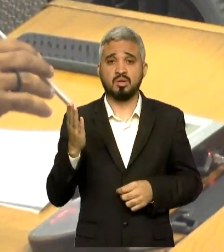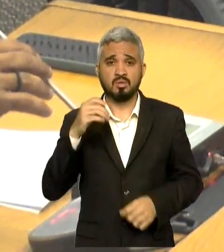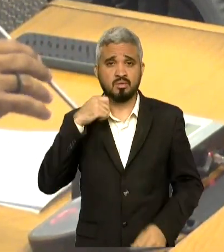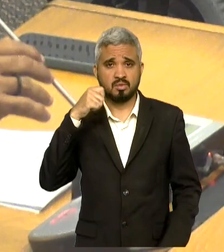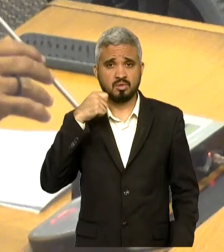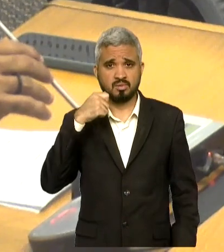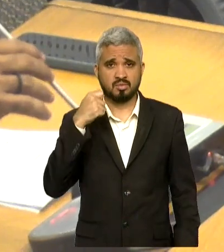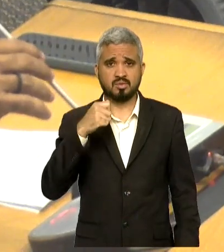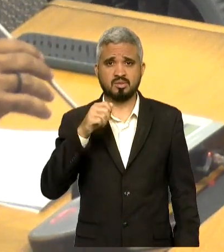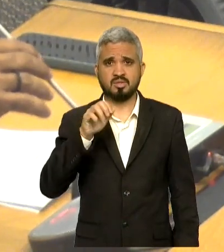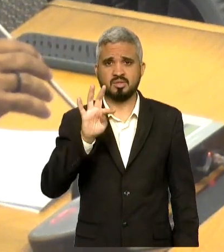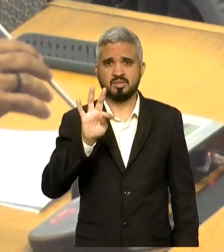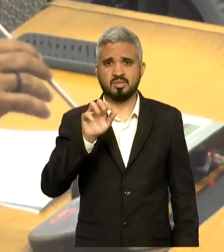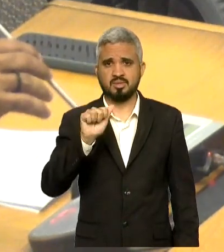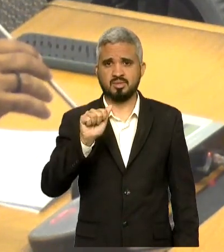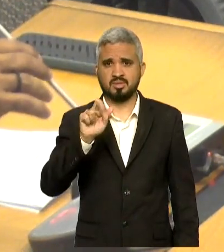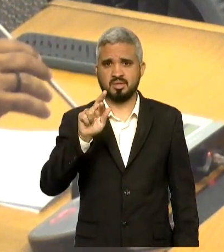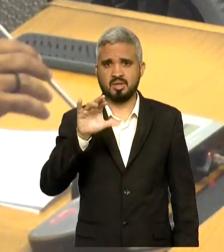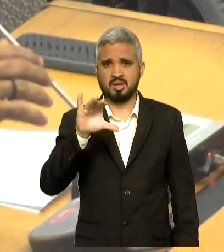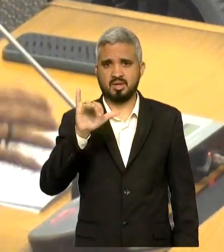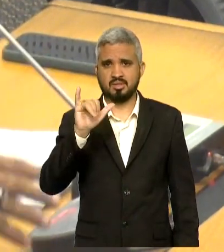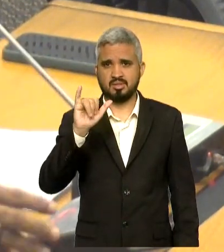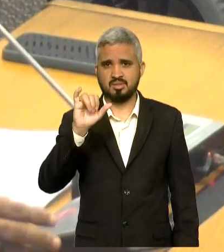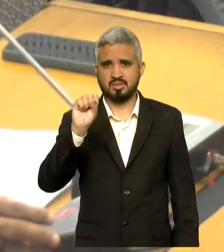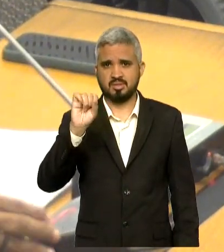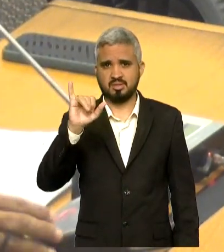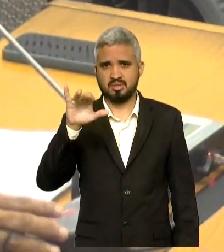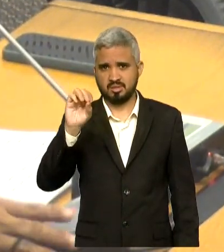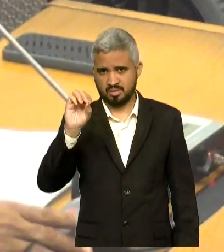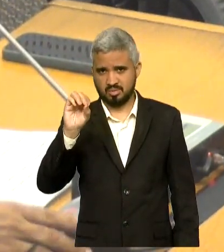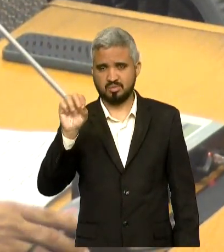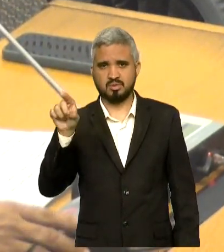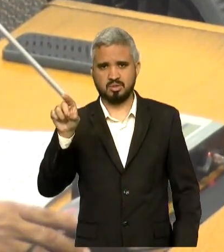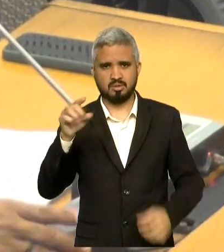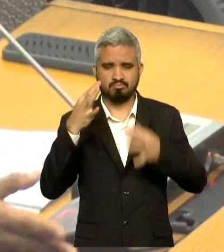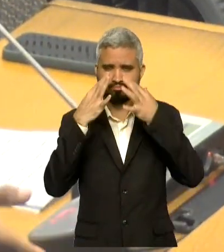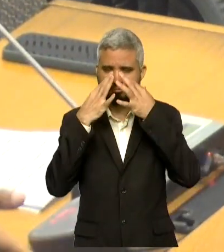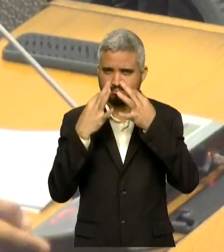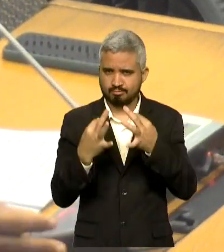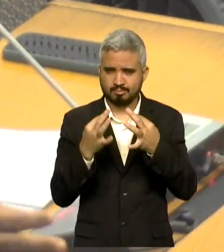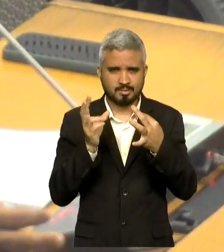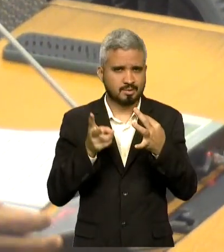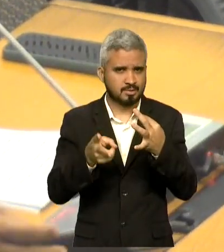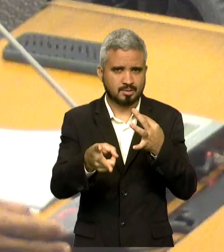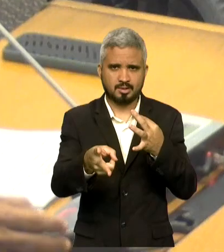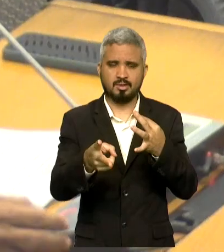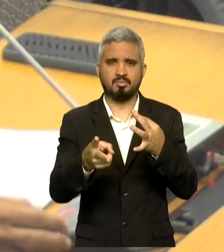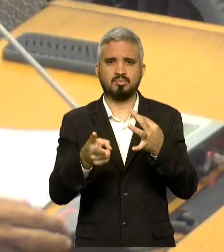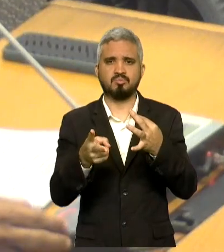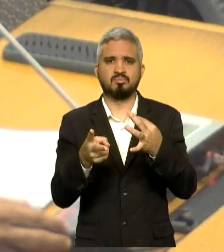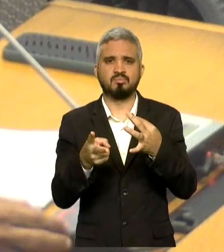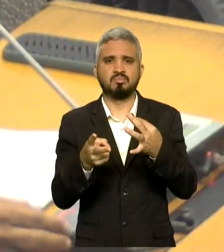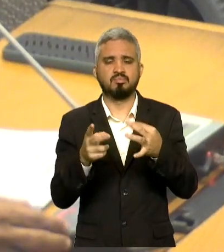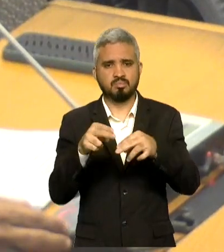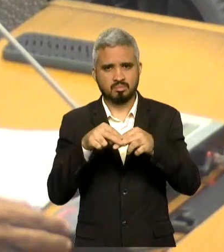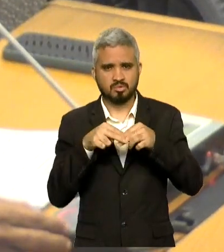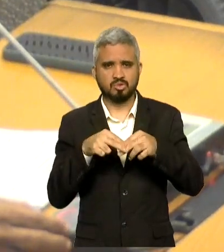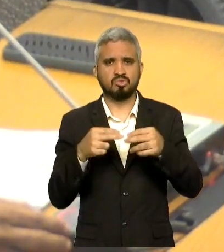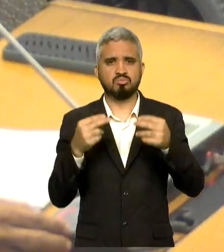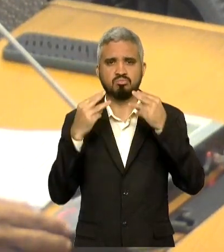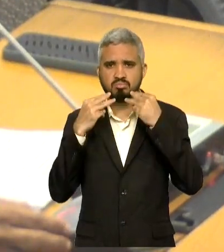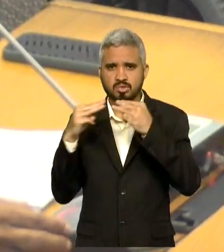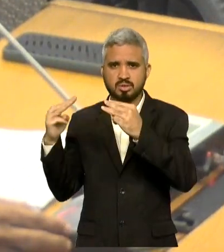procurador desta casa, sempre muito solícito, muito atencioso, muito respeitoso com todos nós aqui na Assembleia Legislativa. Então é dever de justiça fazer esta justa